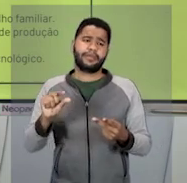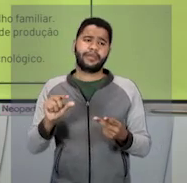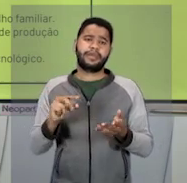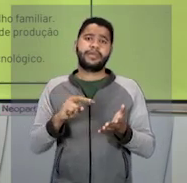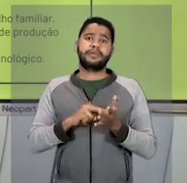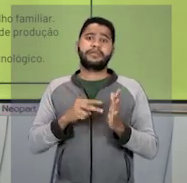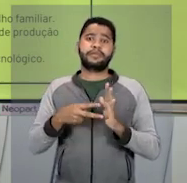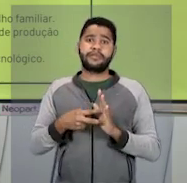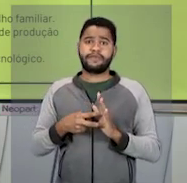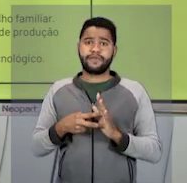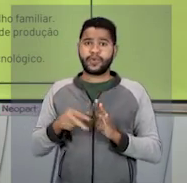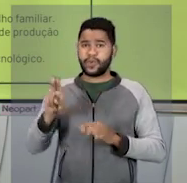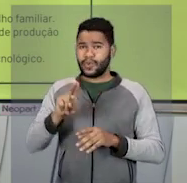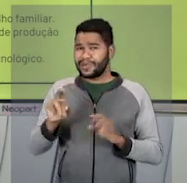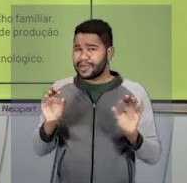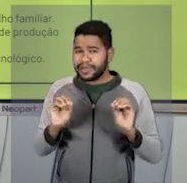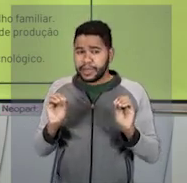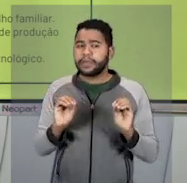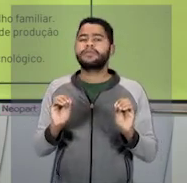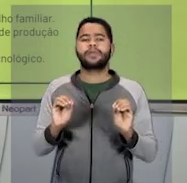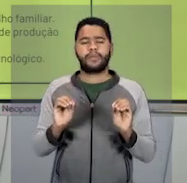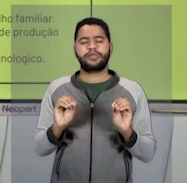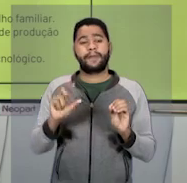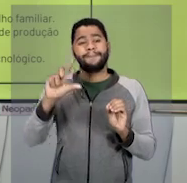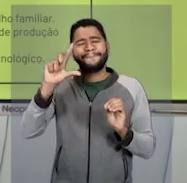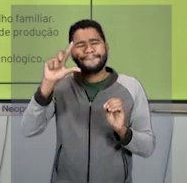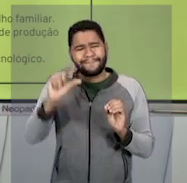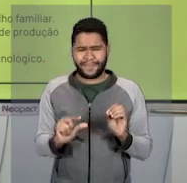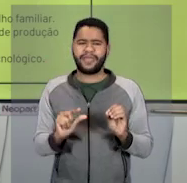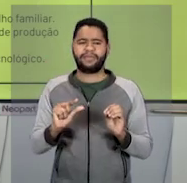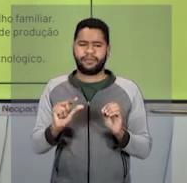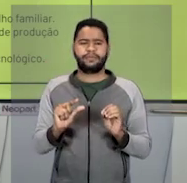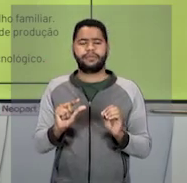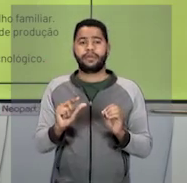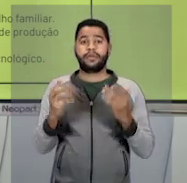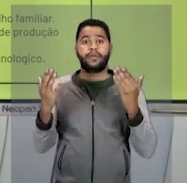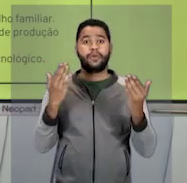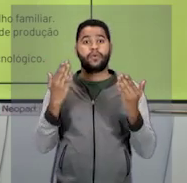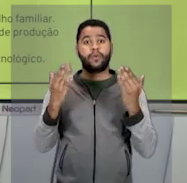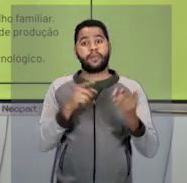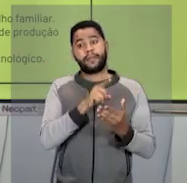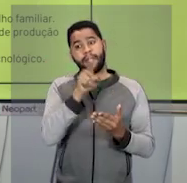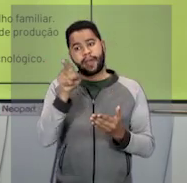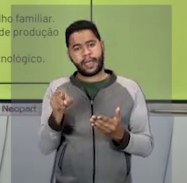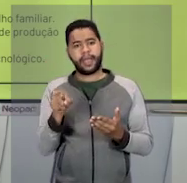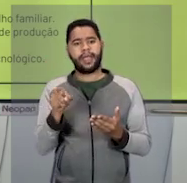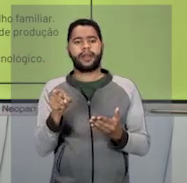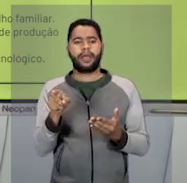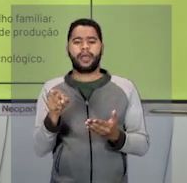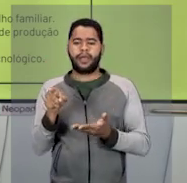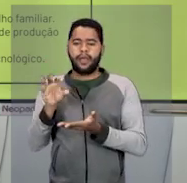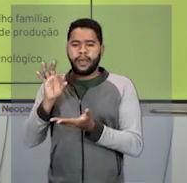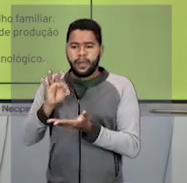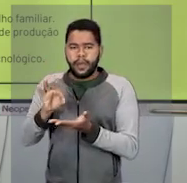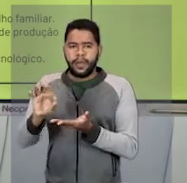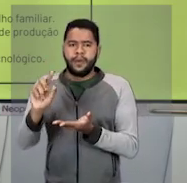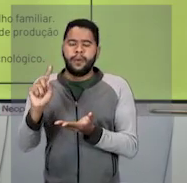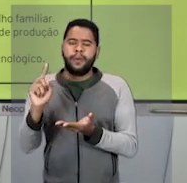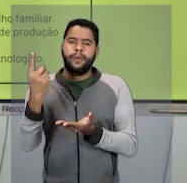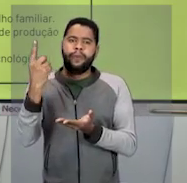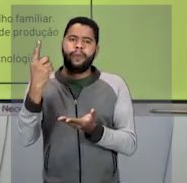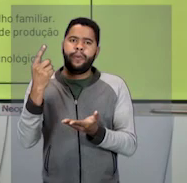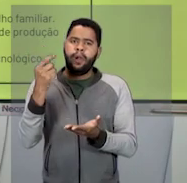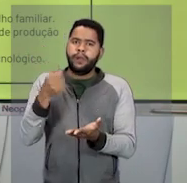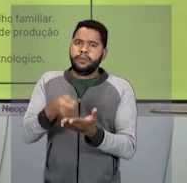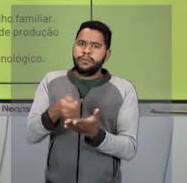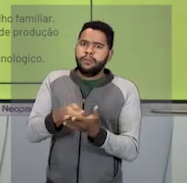que eles não vão deixar de utilizar, porém, em menor quantidade, quando você se compara à monocultura, que há uma exigência muito maior